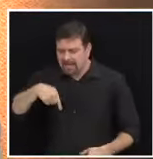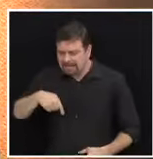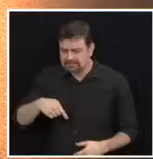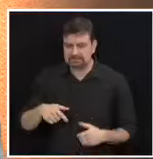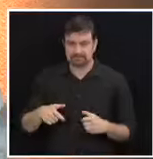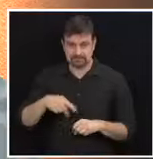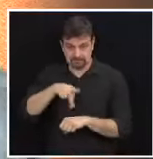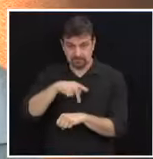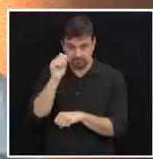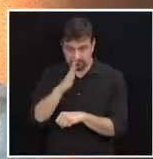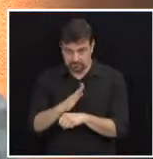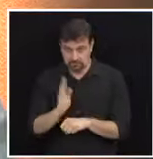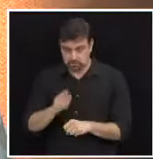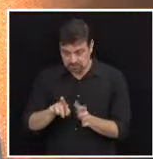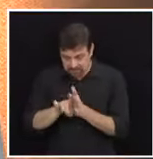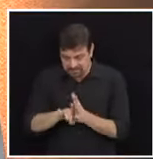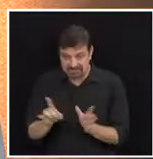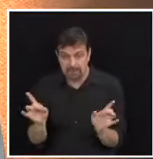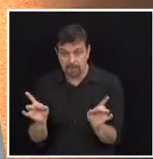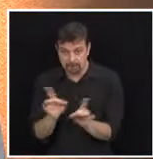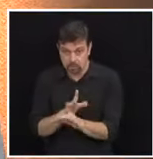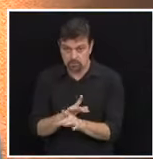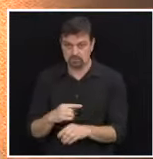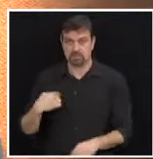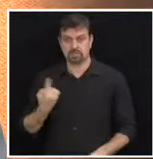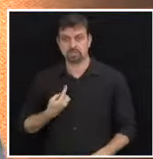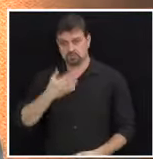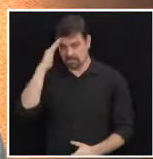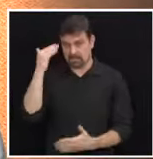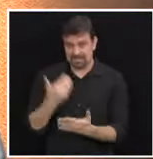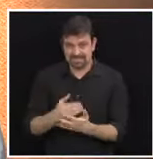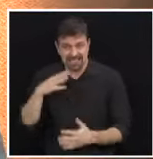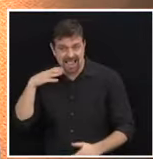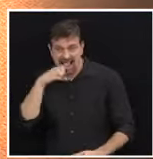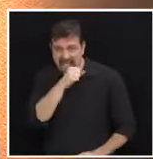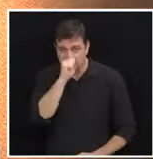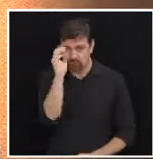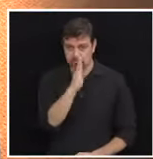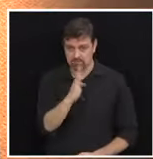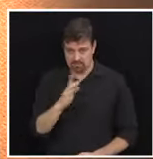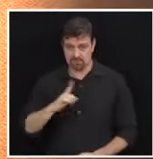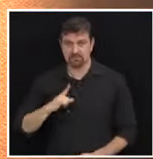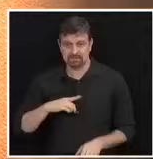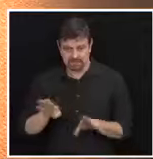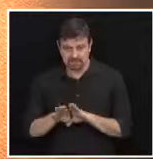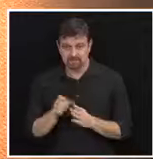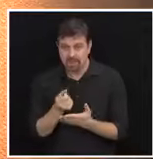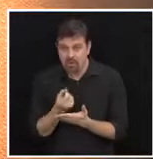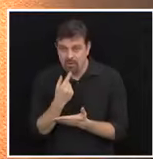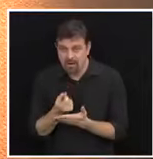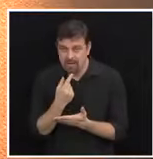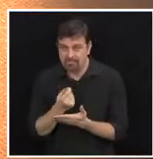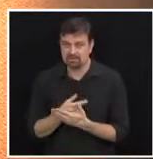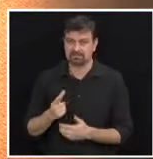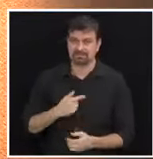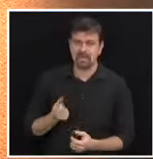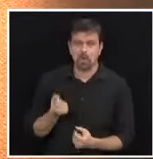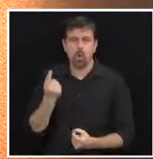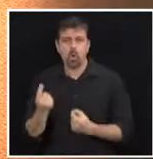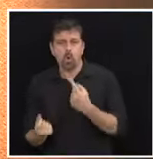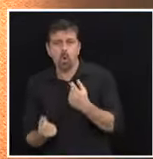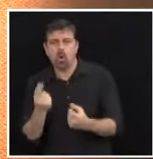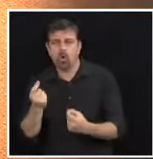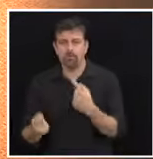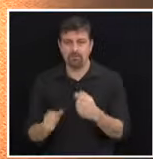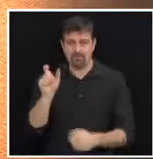e já terminou, e há chance de logo chegar no Brasil. Mas o que acontece? Tem algumas pessoas que têm